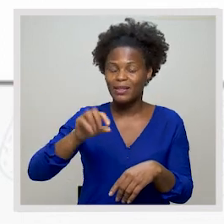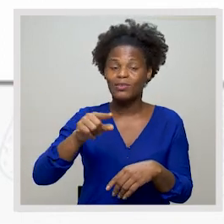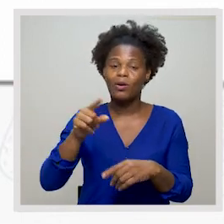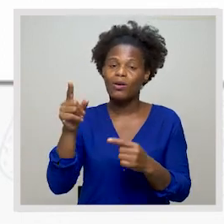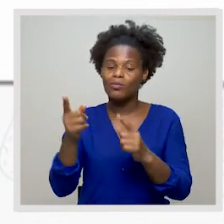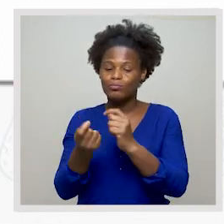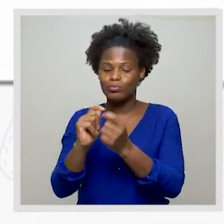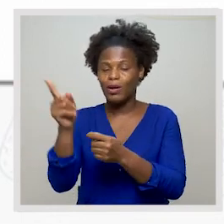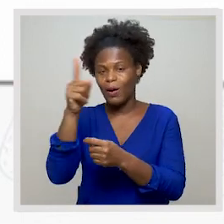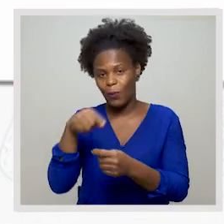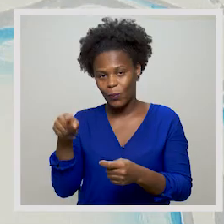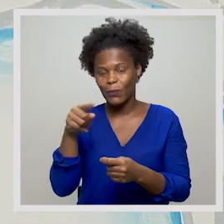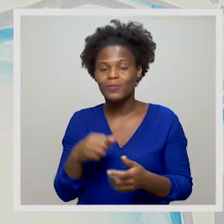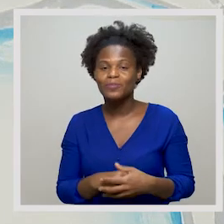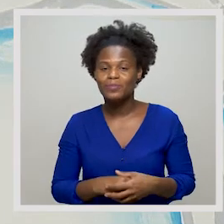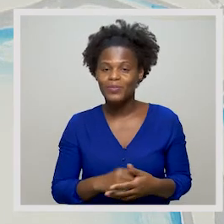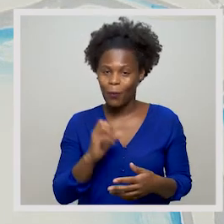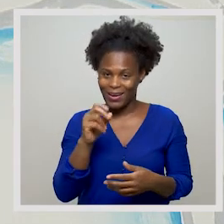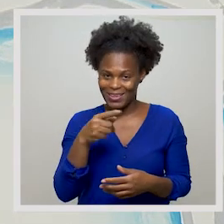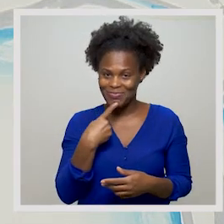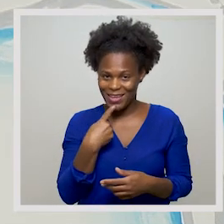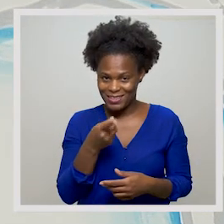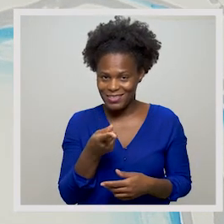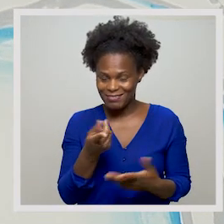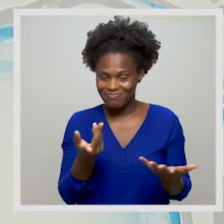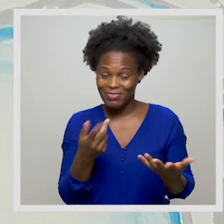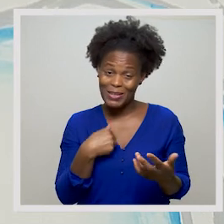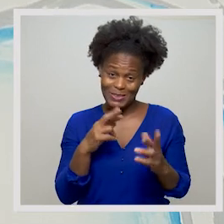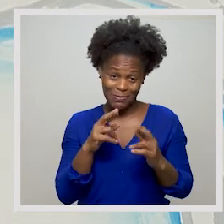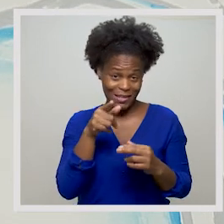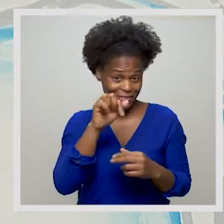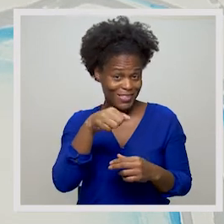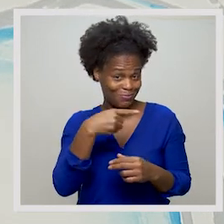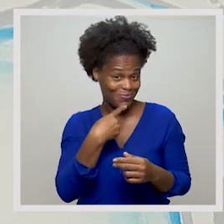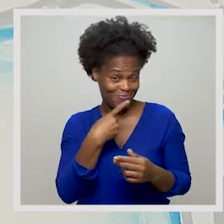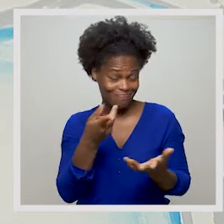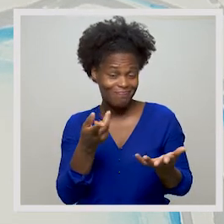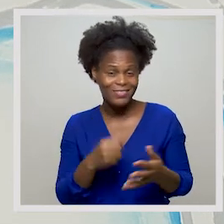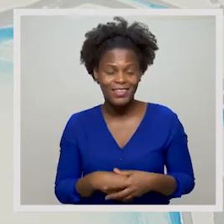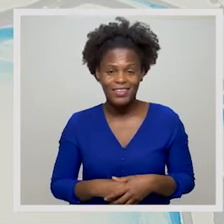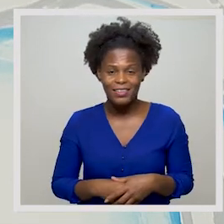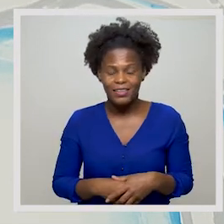58% arredondado. Ok? Entenderam? Espero que sim.